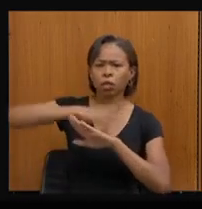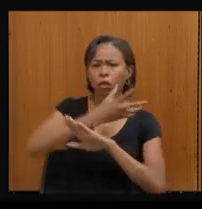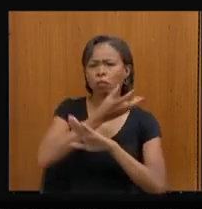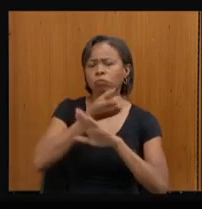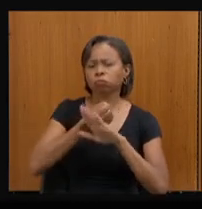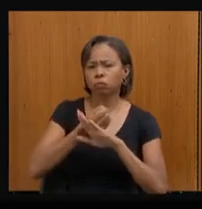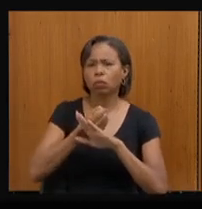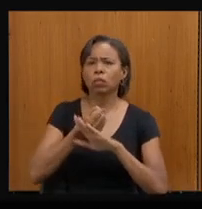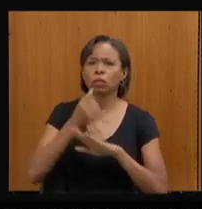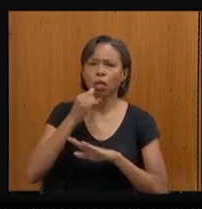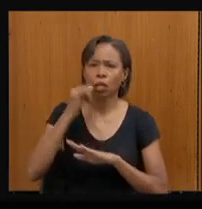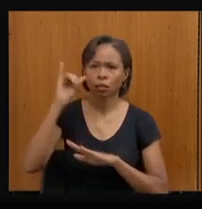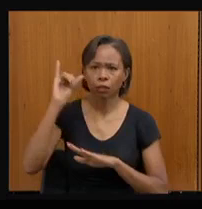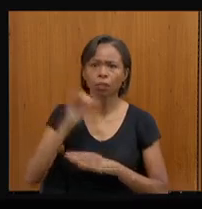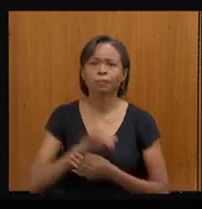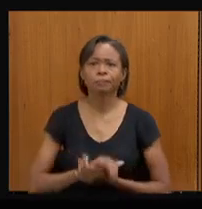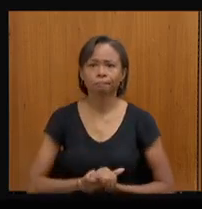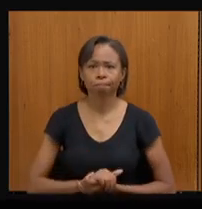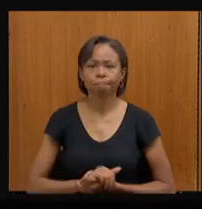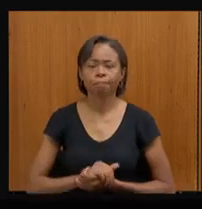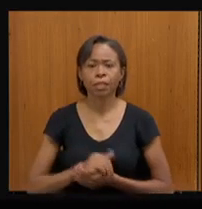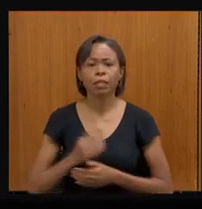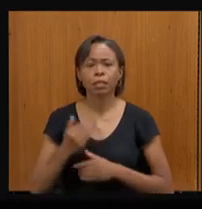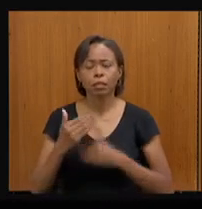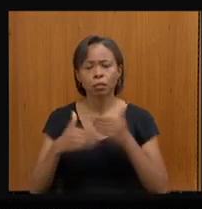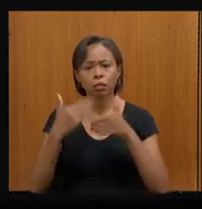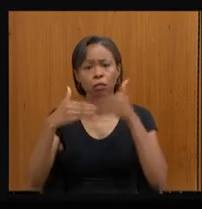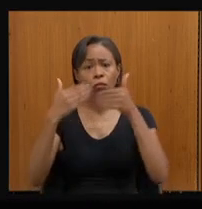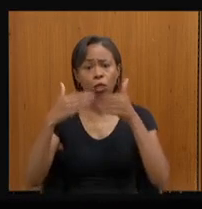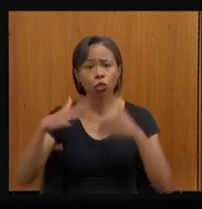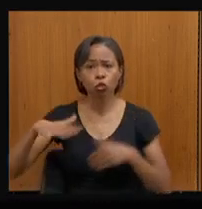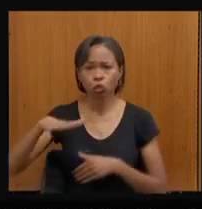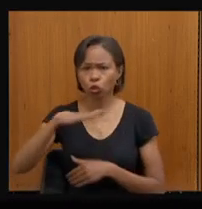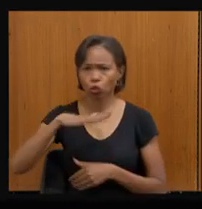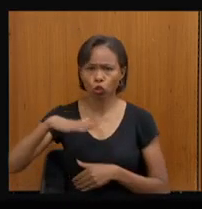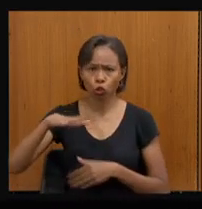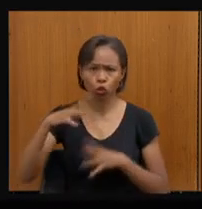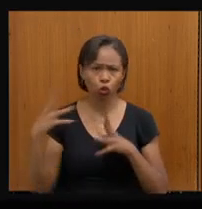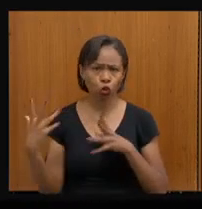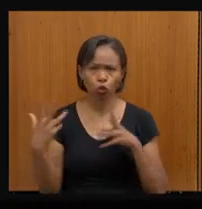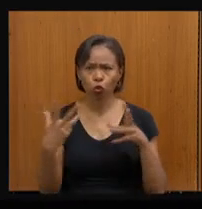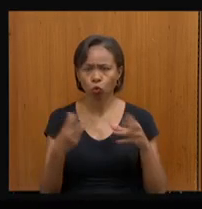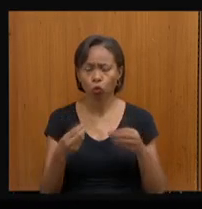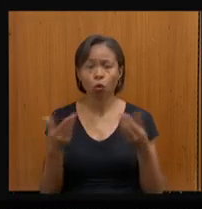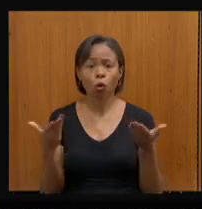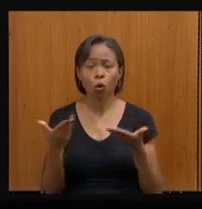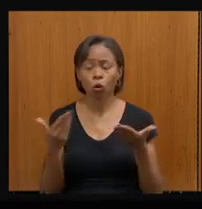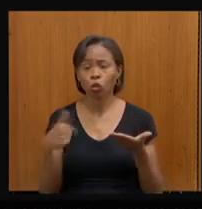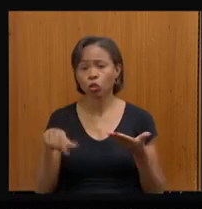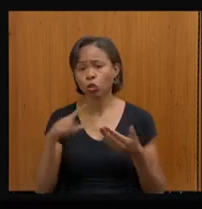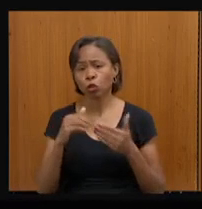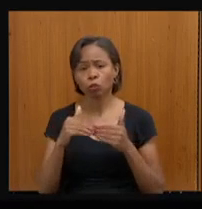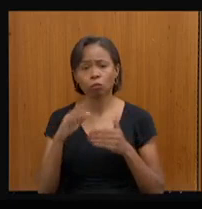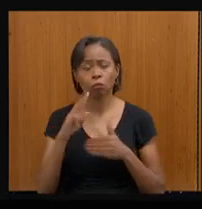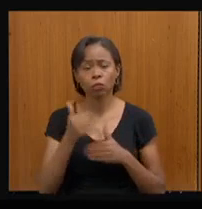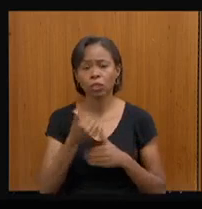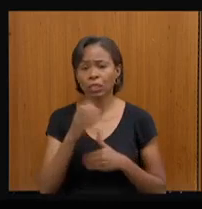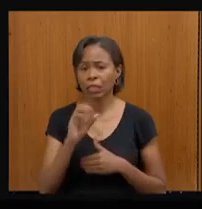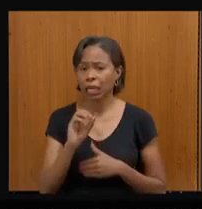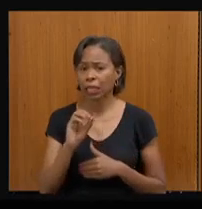é e crescimento de todo esse mercado que eu citei há pouco e Nós já somos hoje mais de 10GB